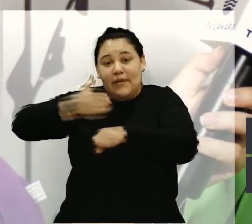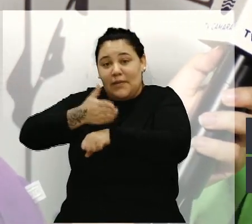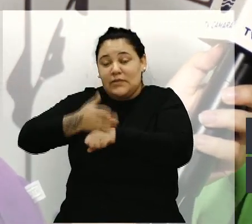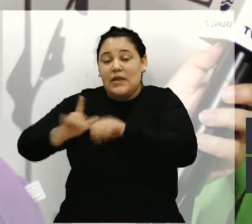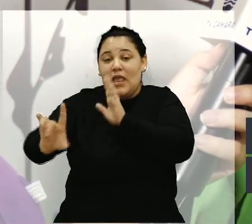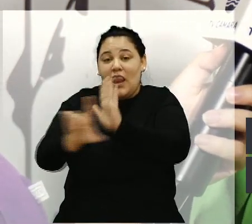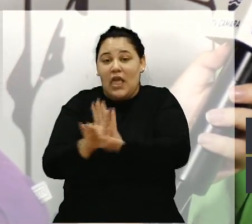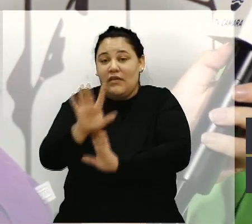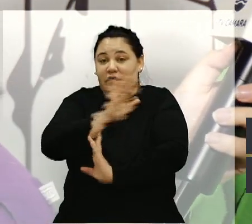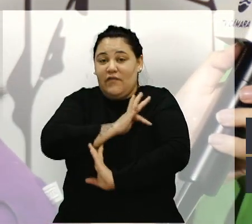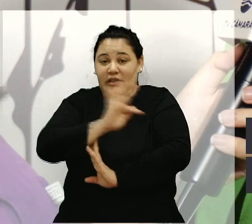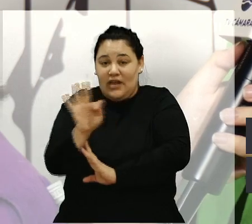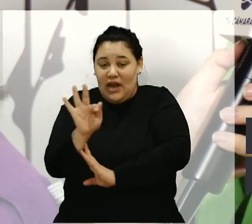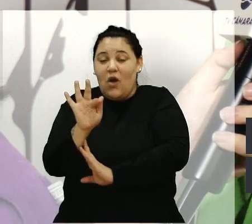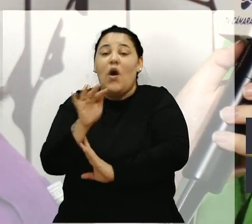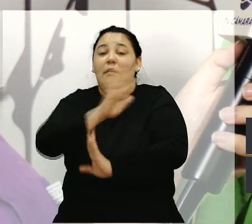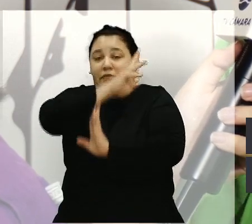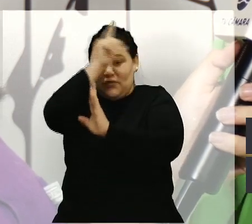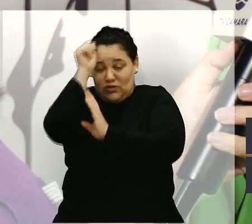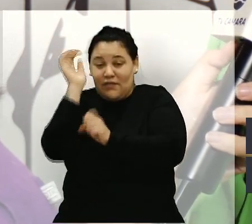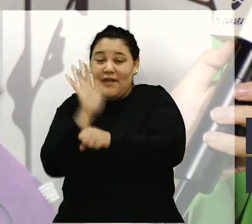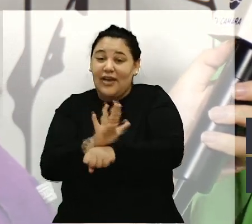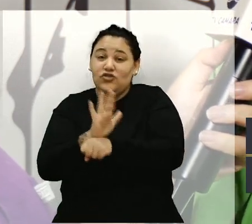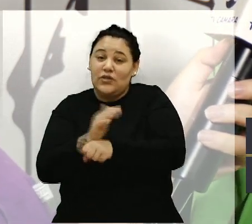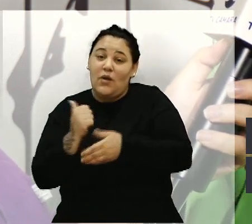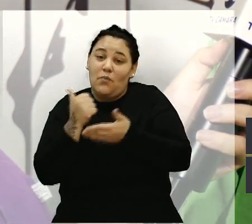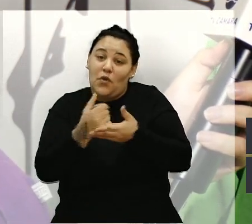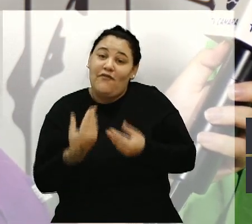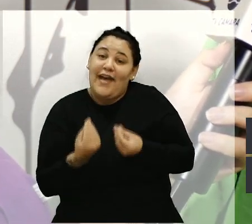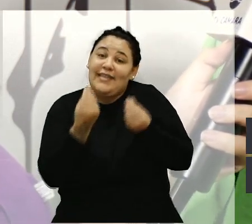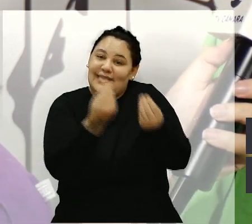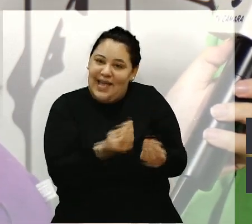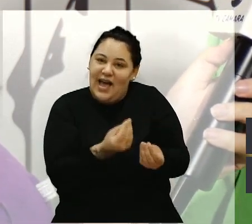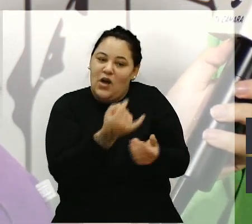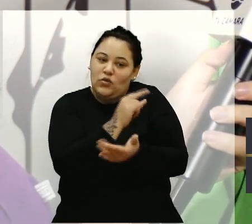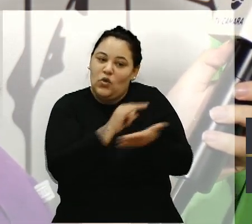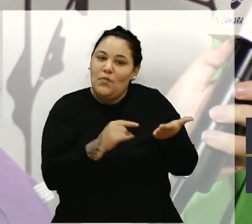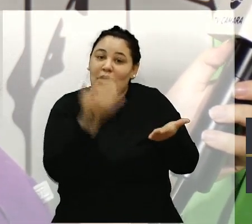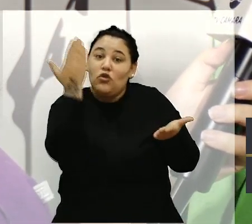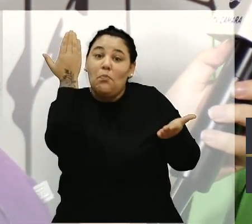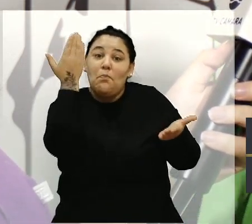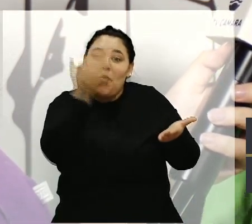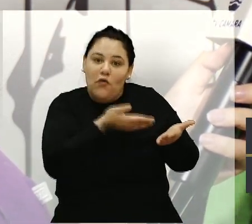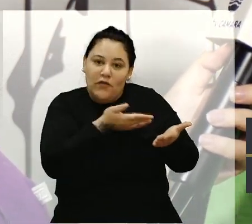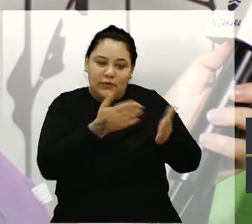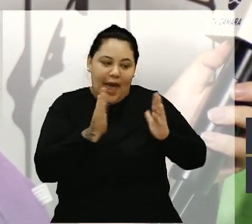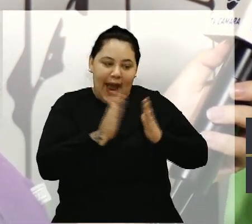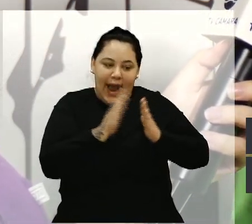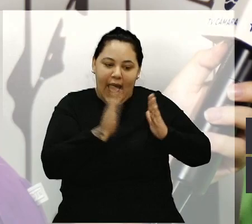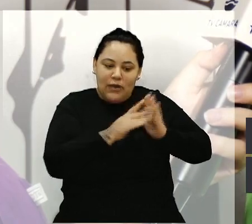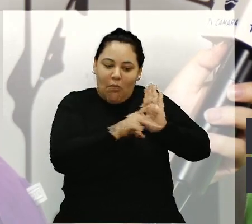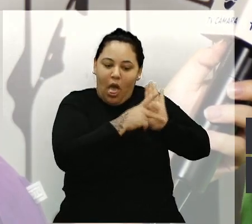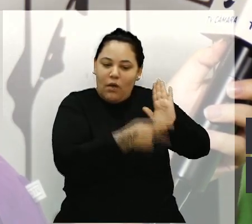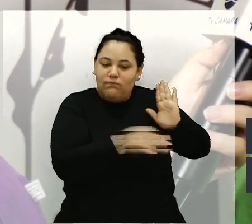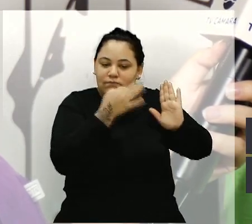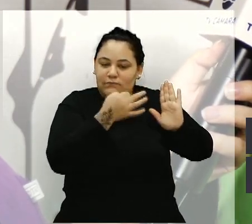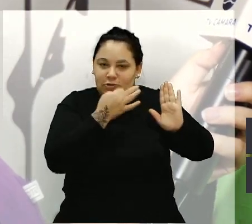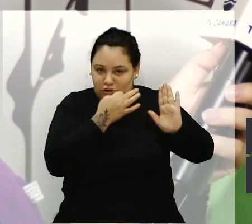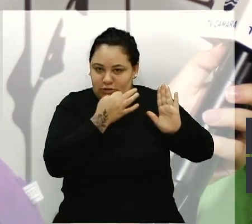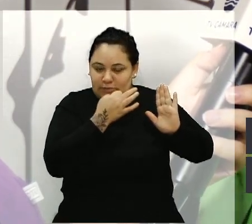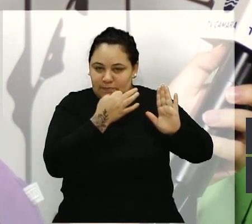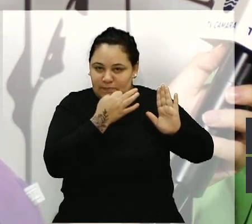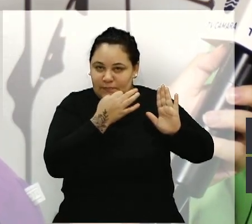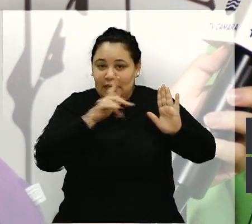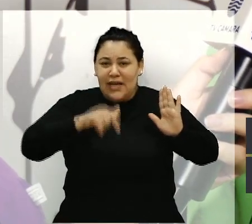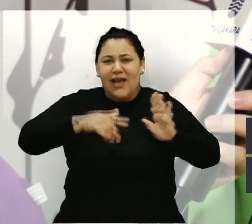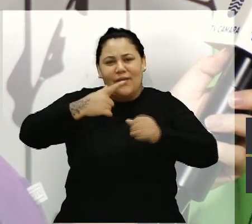federal. A Prefeitura deve dar um documento a essas pessoas comprovando que elas moram na nossa cidade, em Caxias do Sul, que é